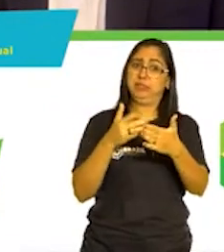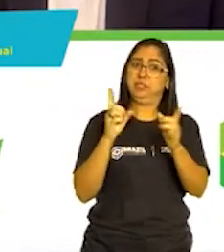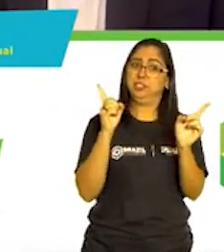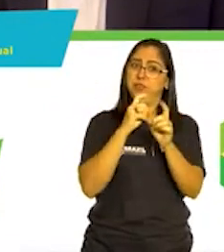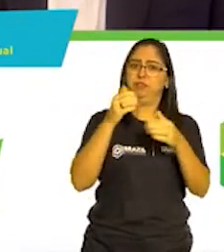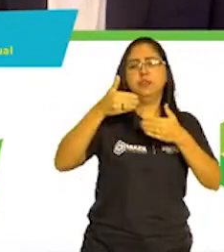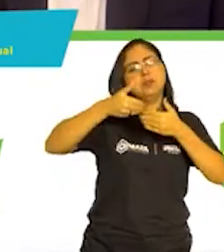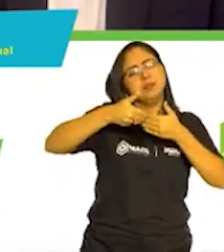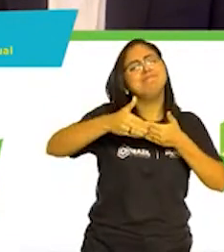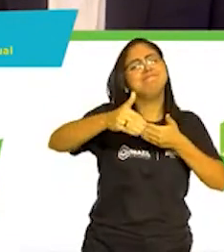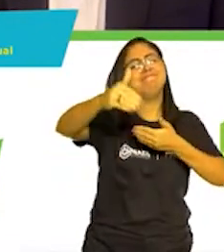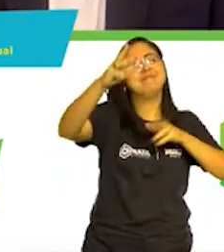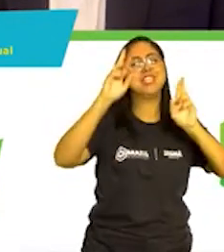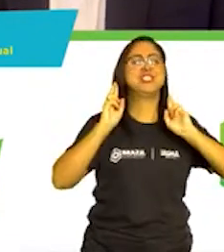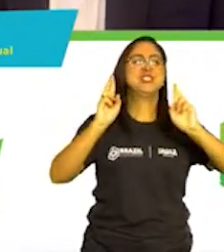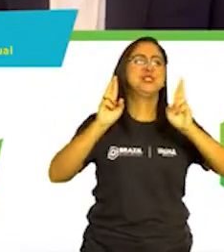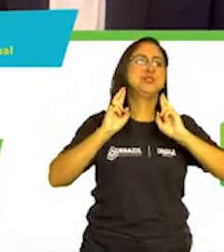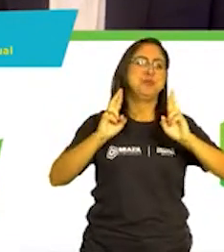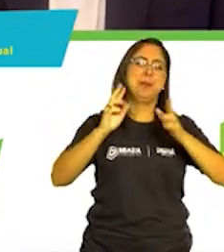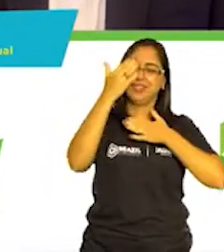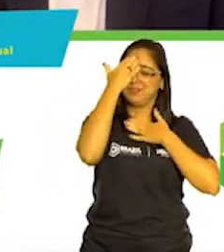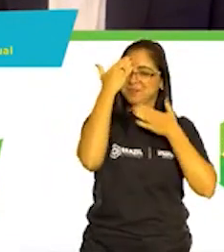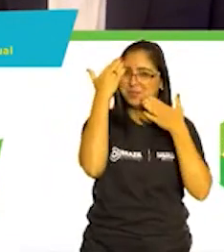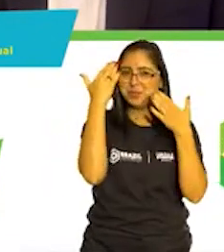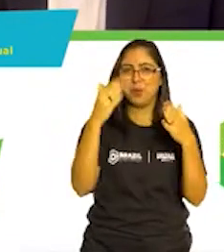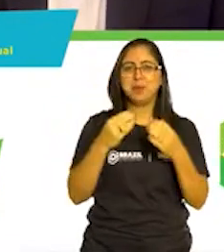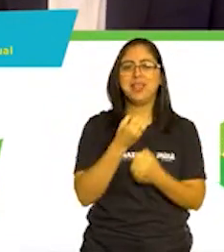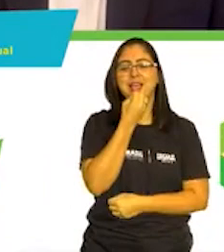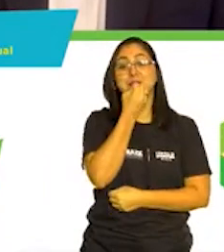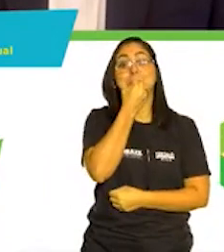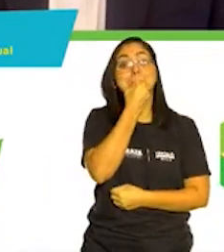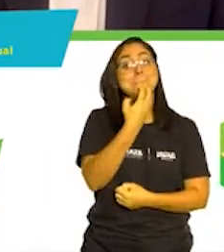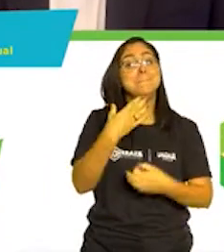tenhamos esperança. Muito obrigada e muito boa noite a